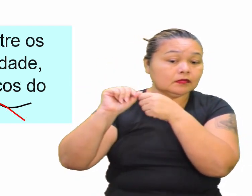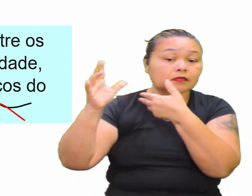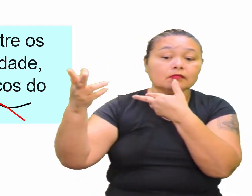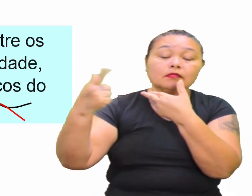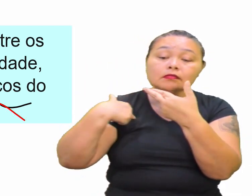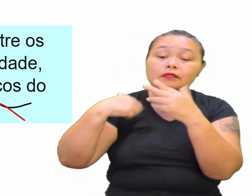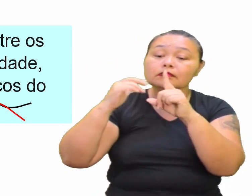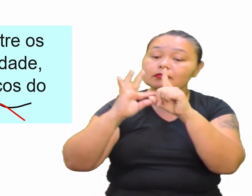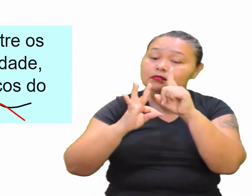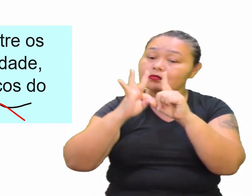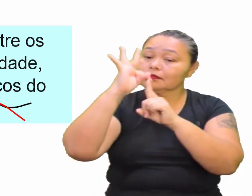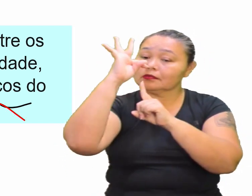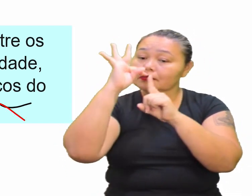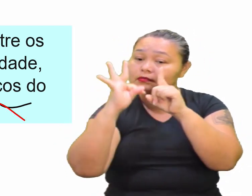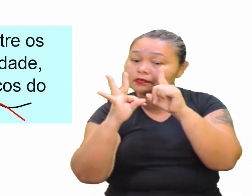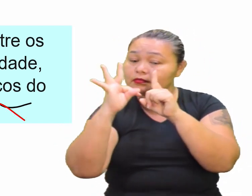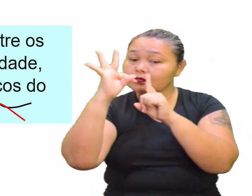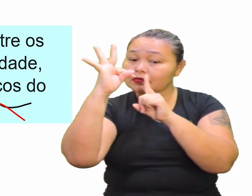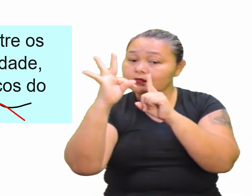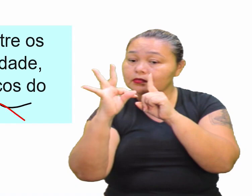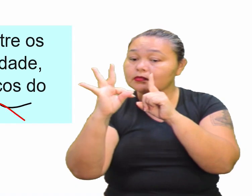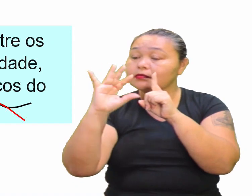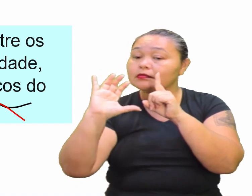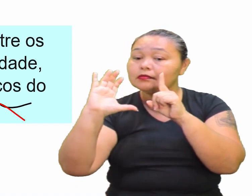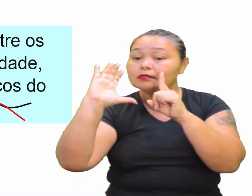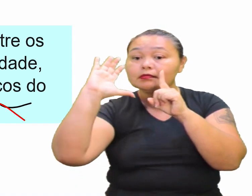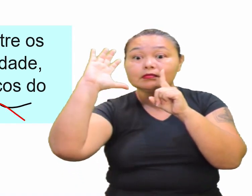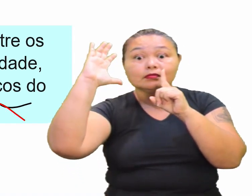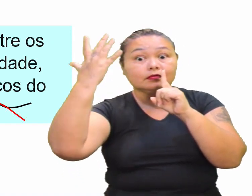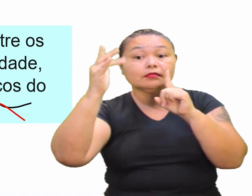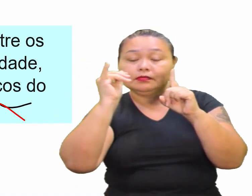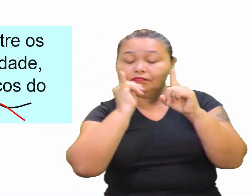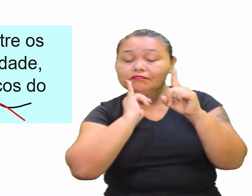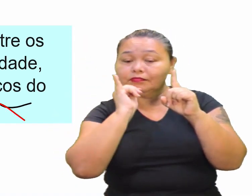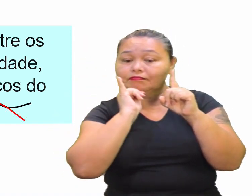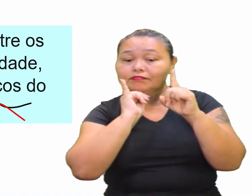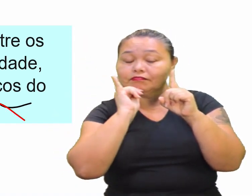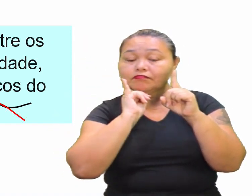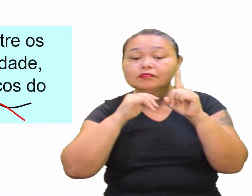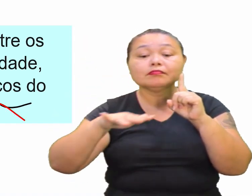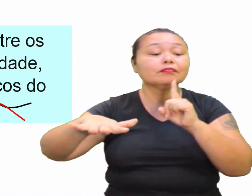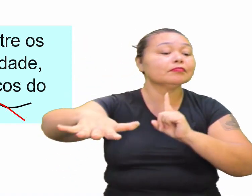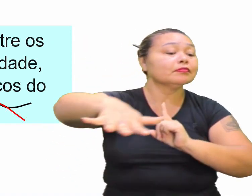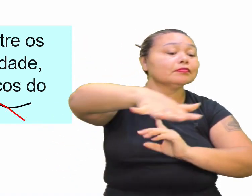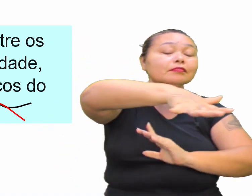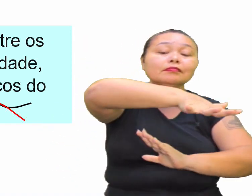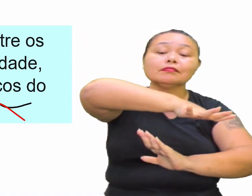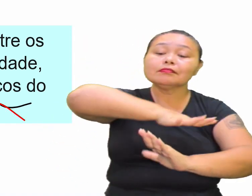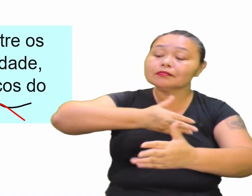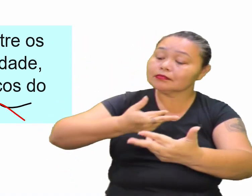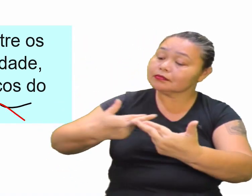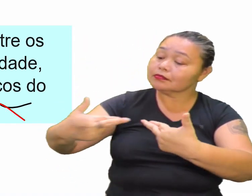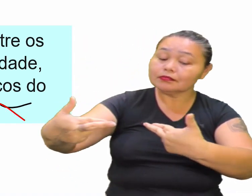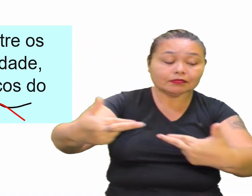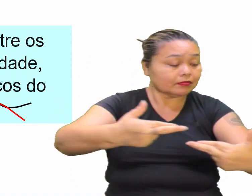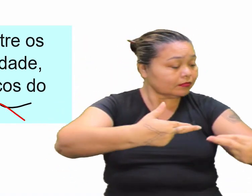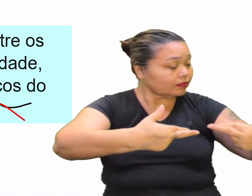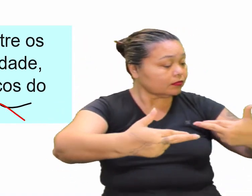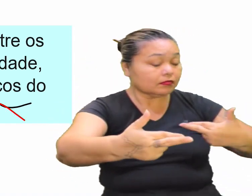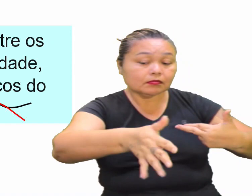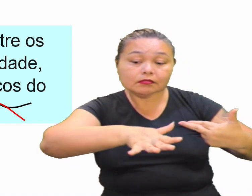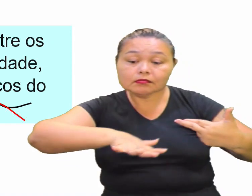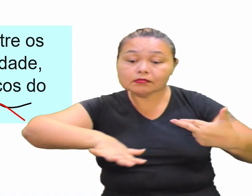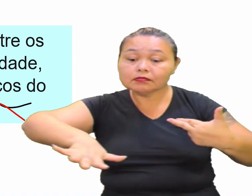ver com temperatura, com clima, né? São exemplos, né, do ambiente. Toda essa interação vai estar